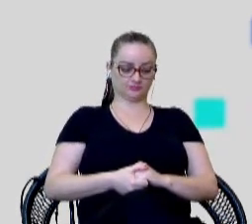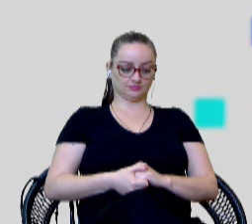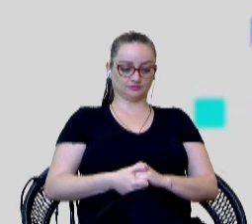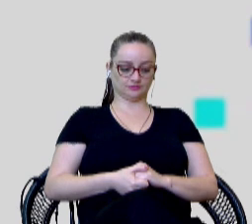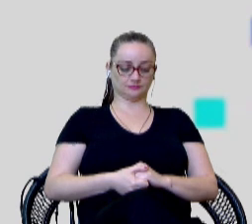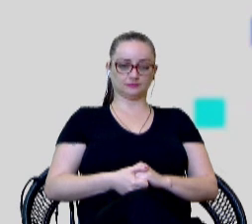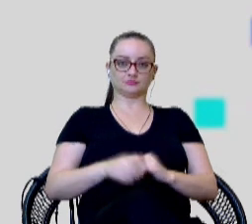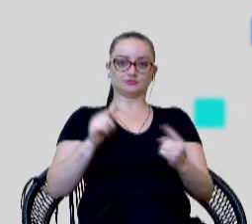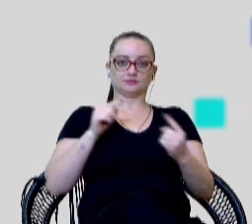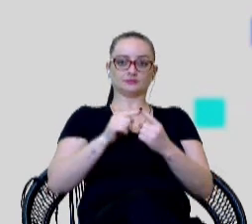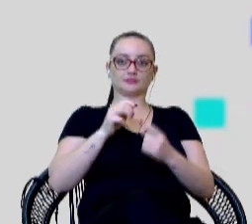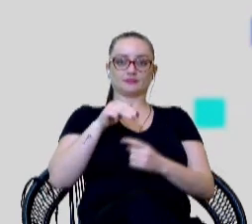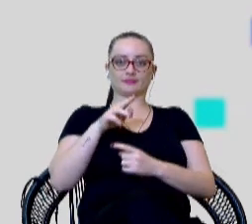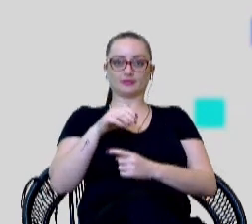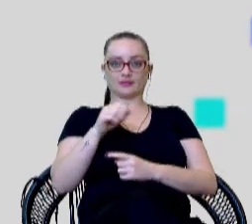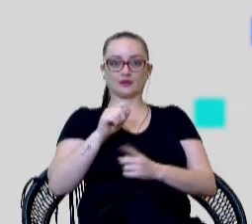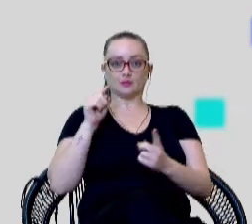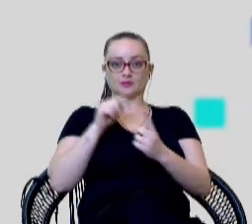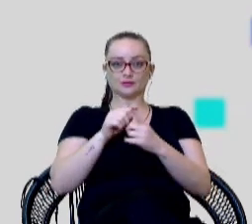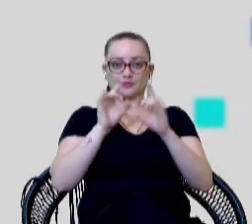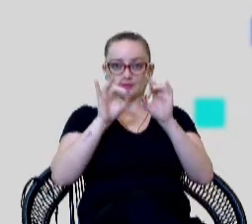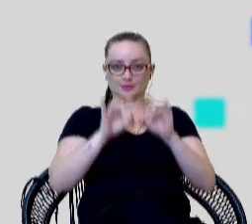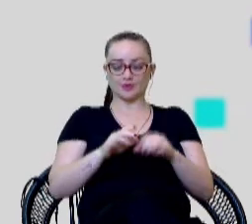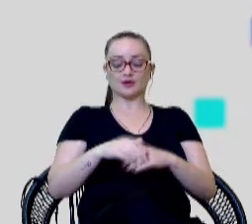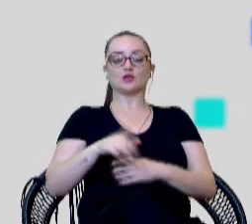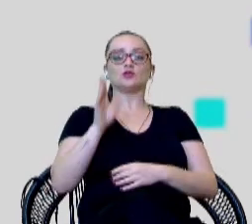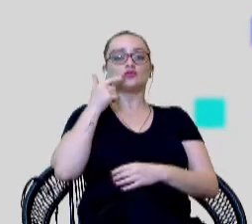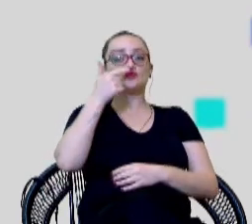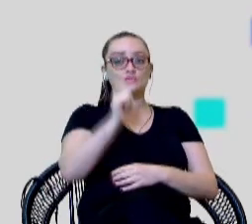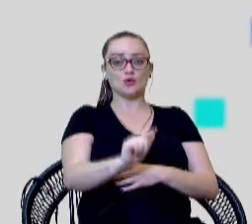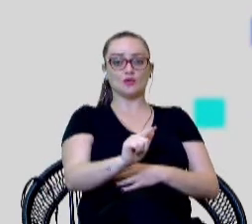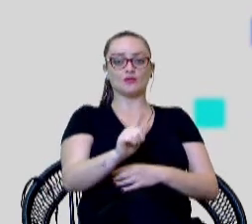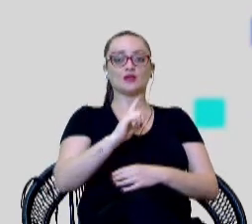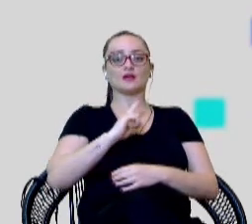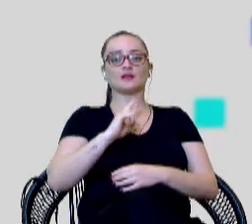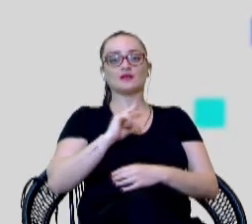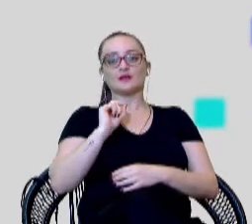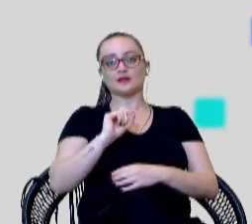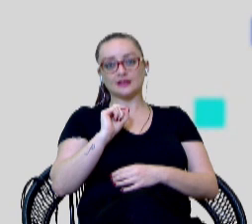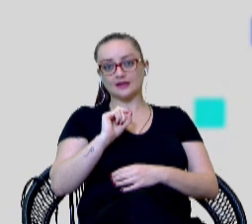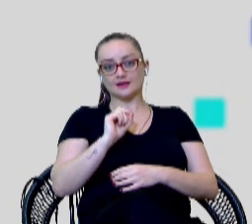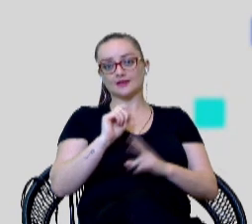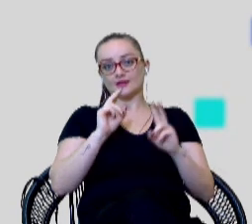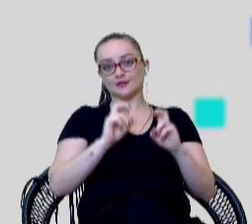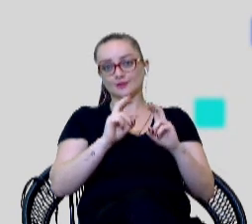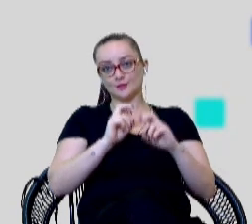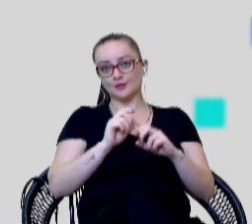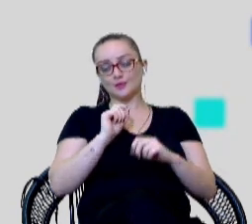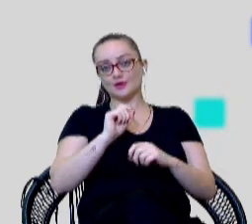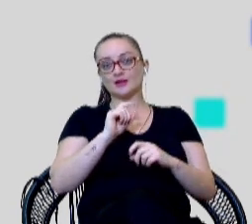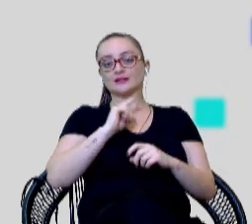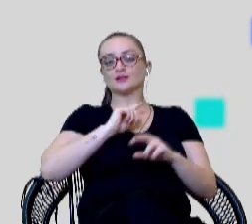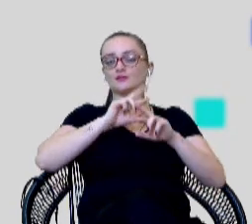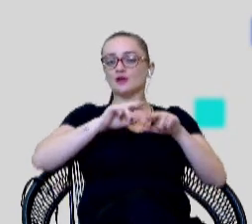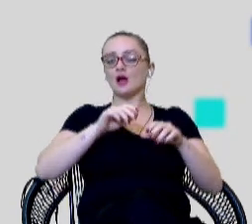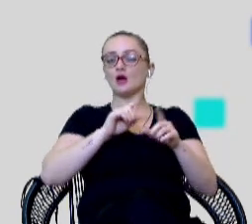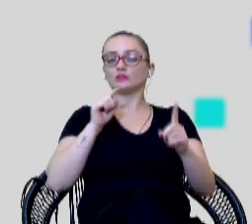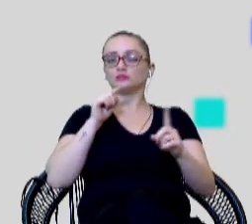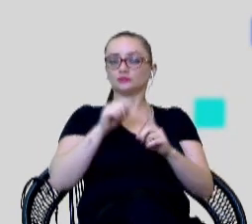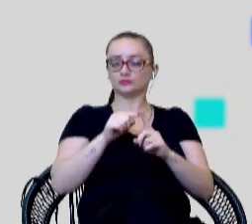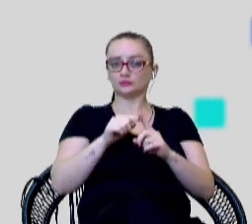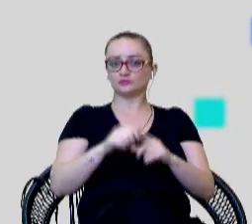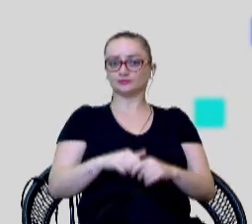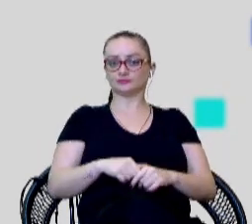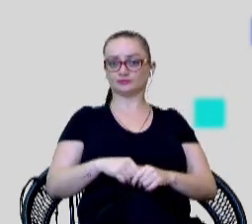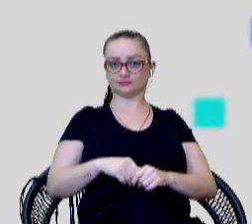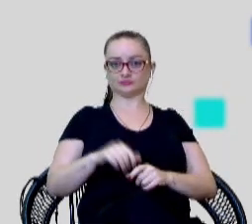Veicule métricas e objetivos específicos, gente. Então, de novo, assim, a gente tem muito da questão de eu tenho muitos objetivos aqui e